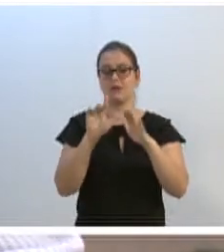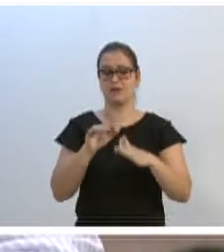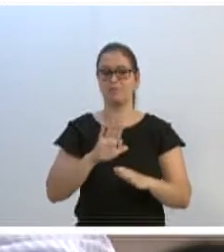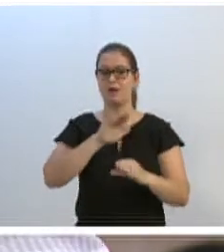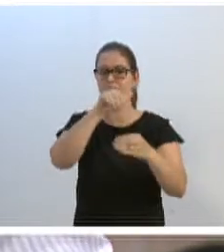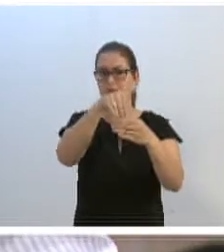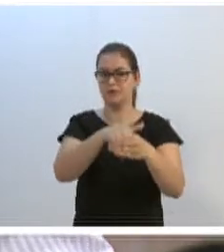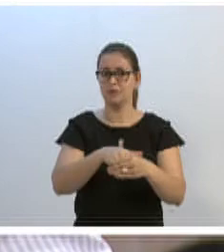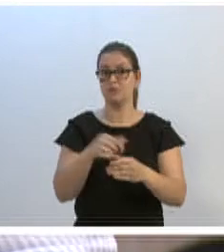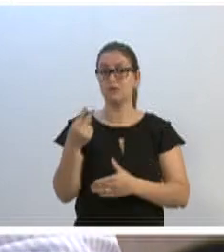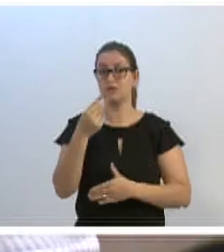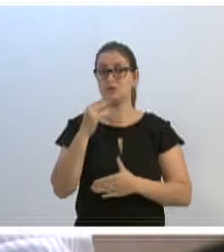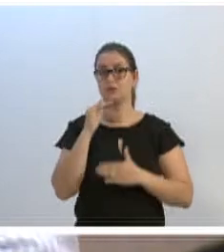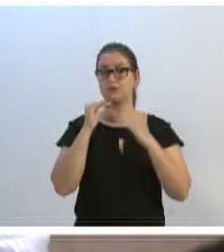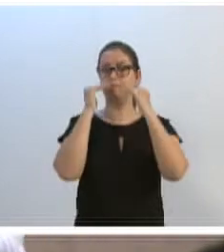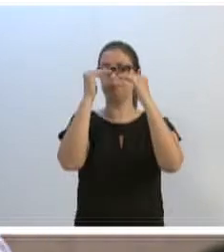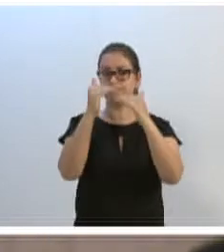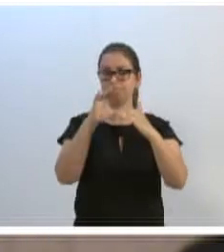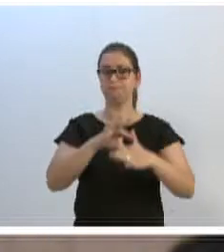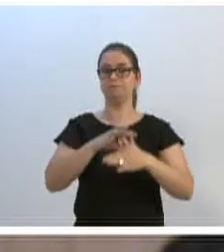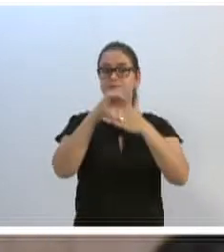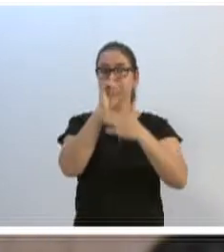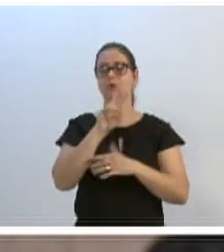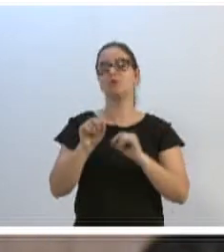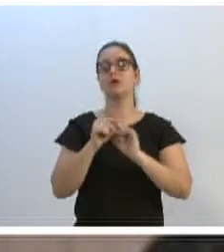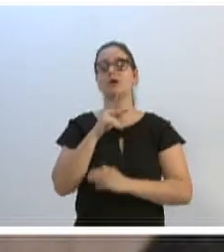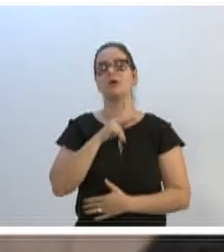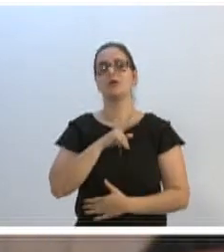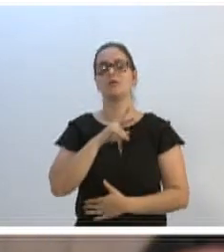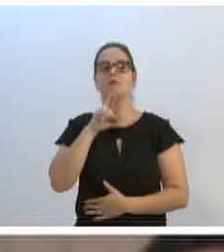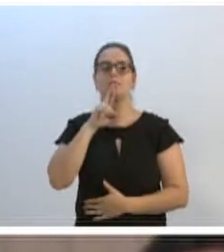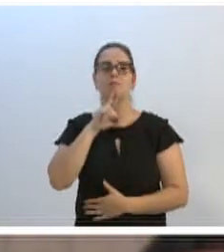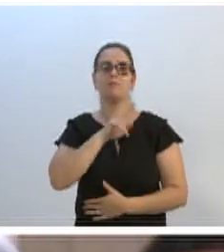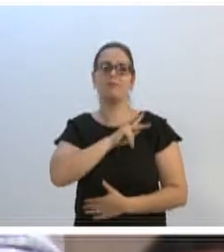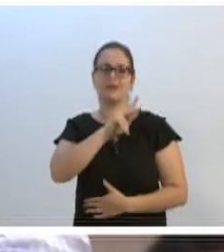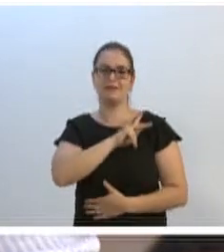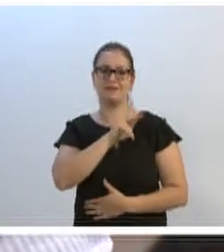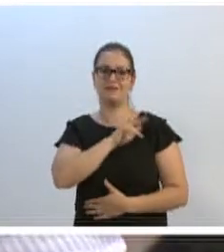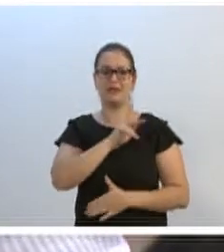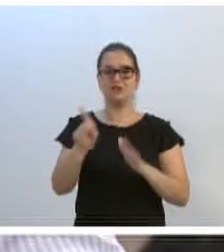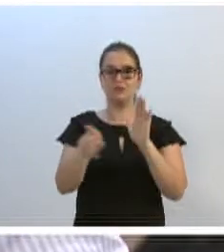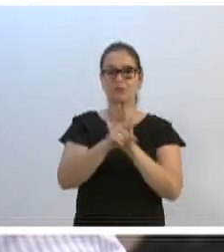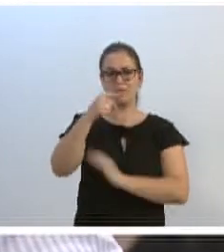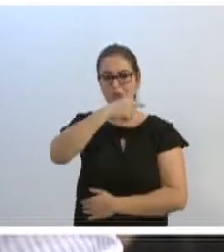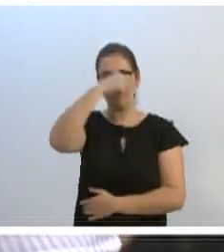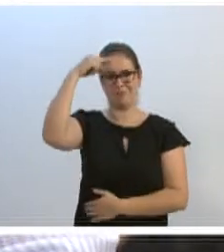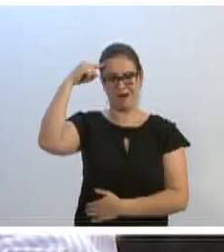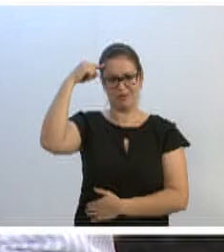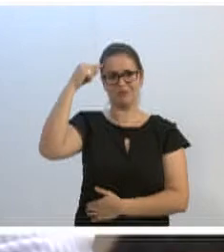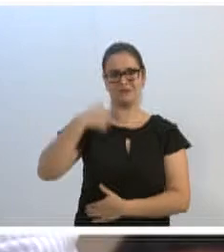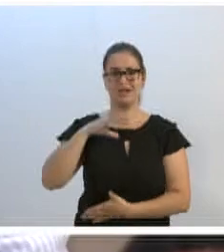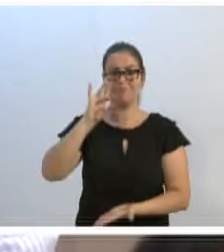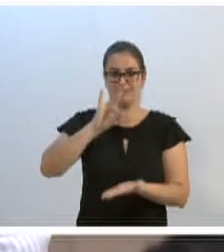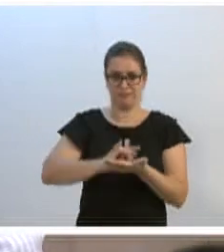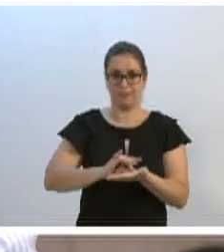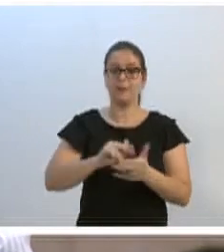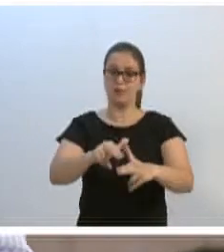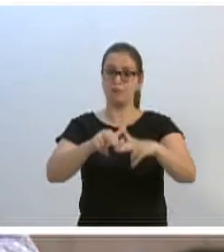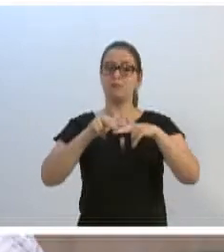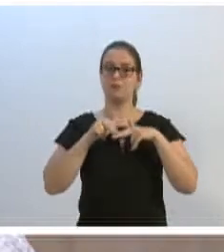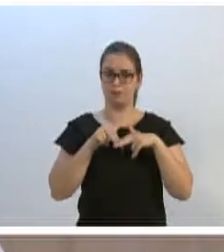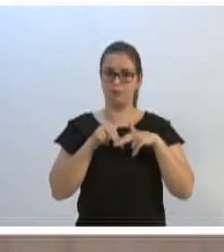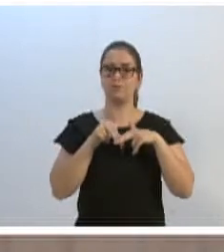autoridade do município sem a presença do nosso presidente titular, o vereador Marcos da Rosa. Então, dessa